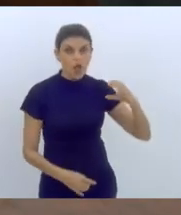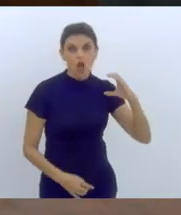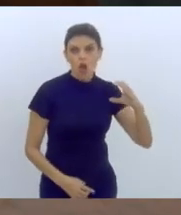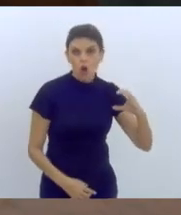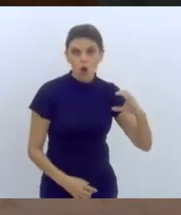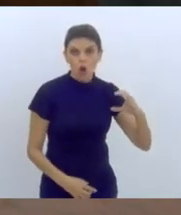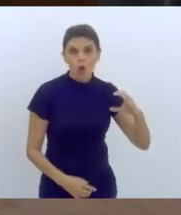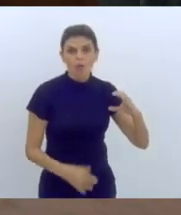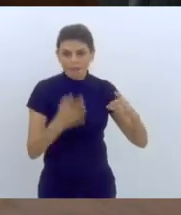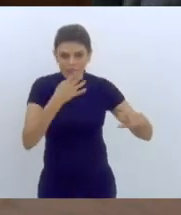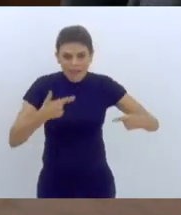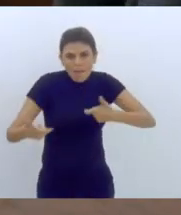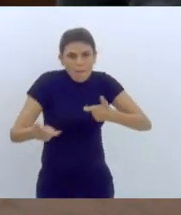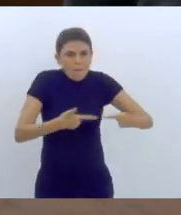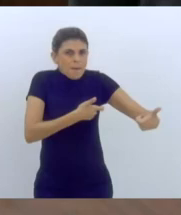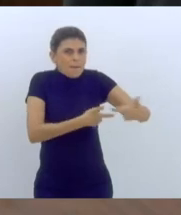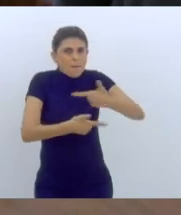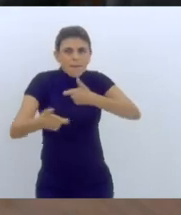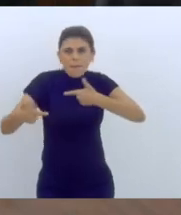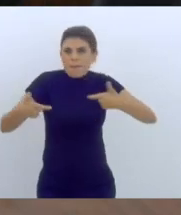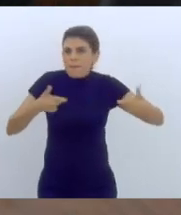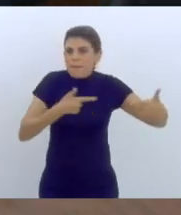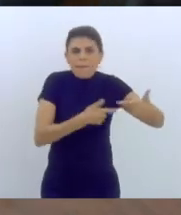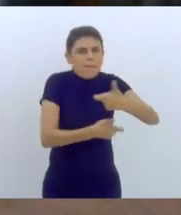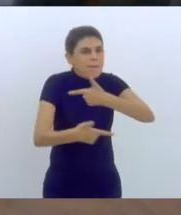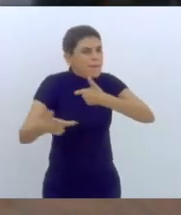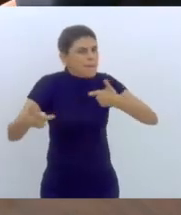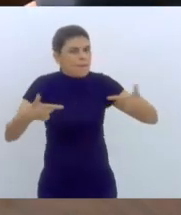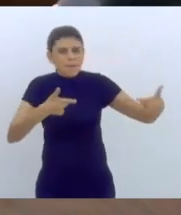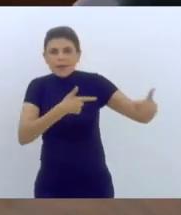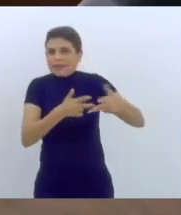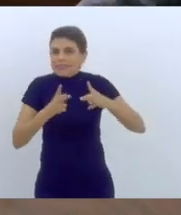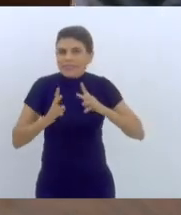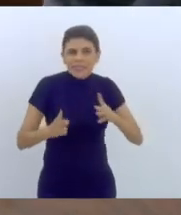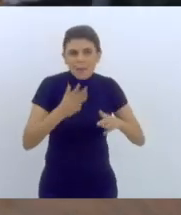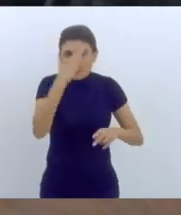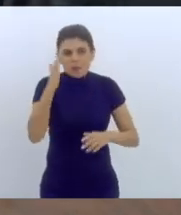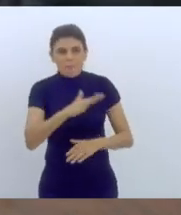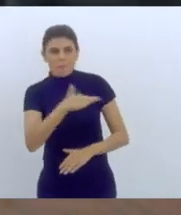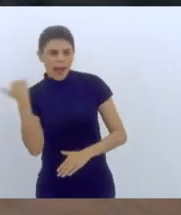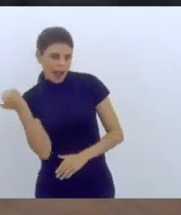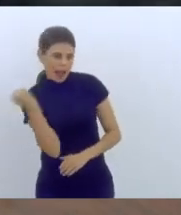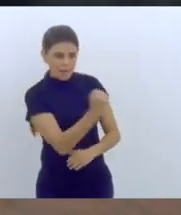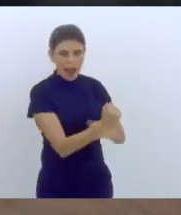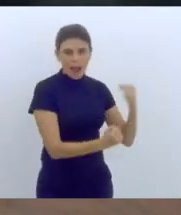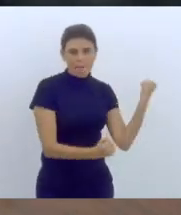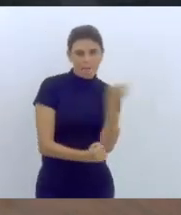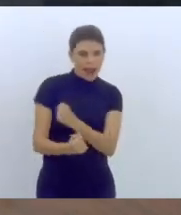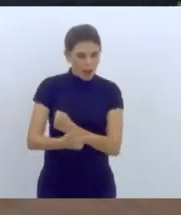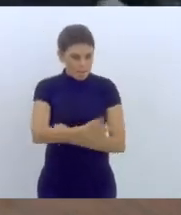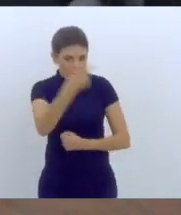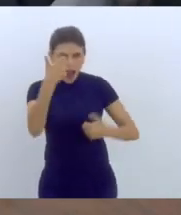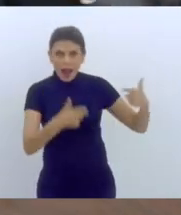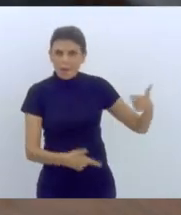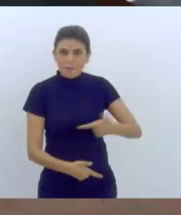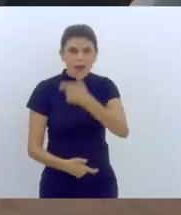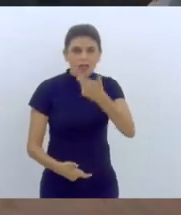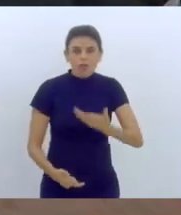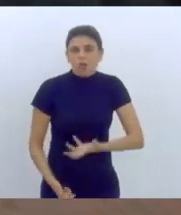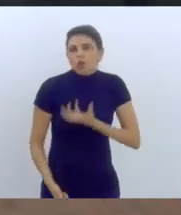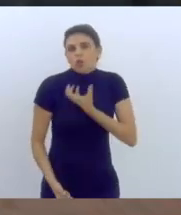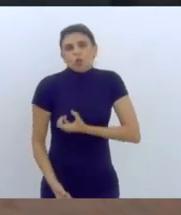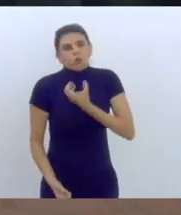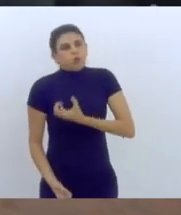só vivem guerreando, duelando, se matando, assustando e aterrorizando